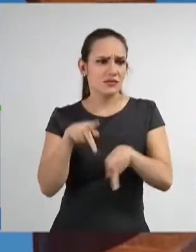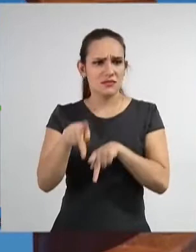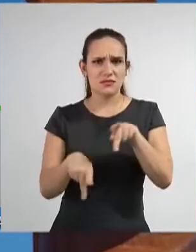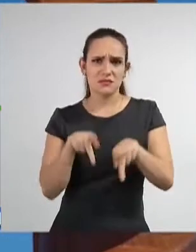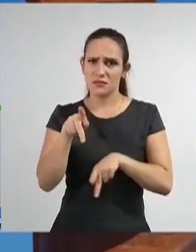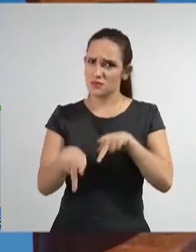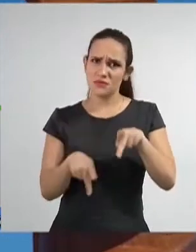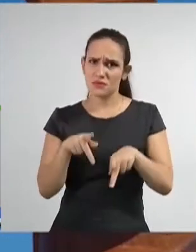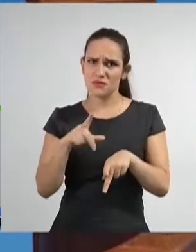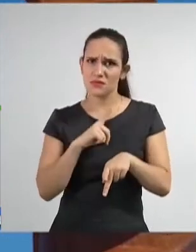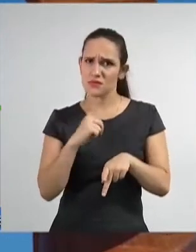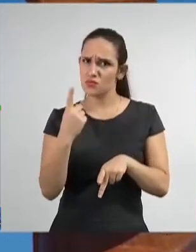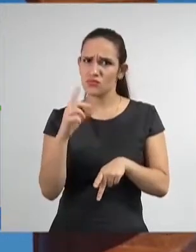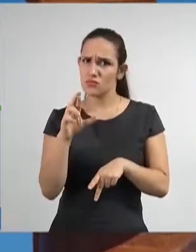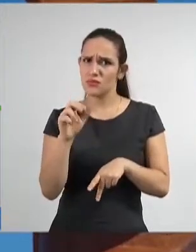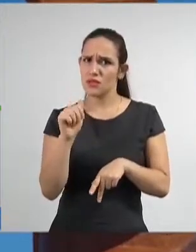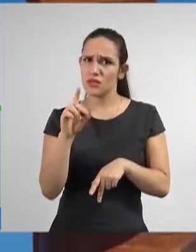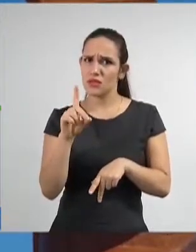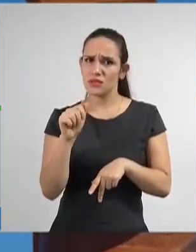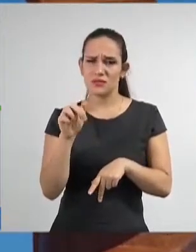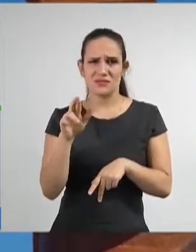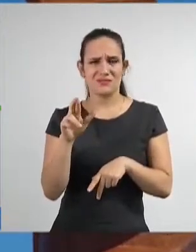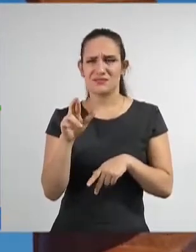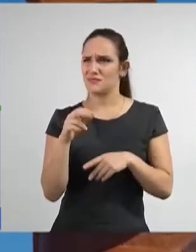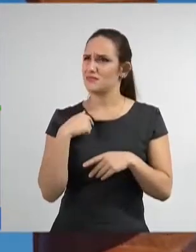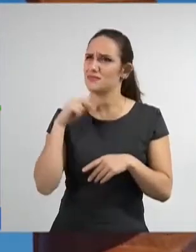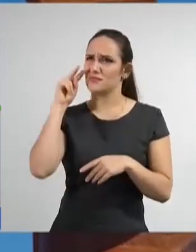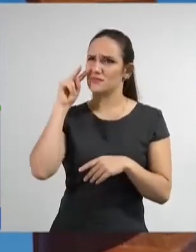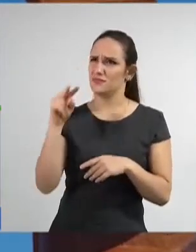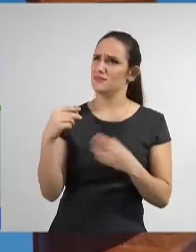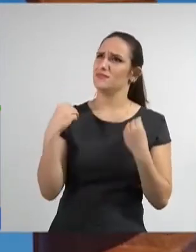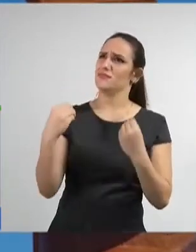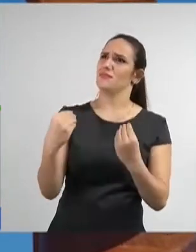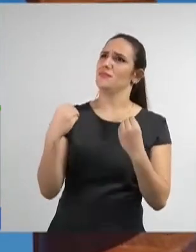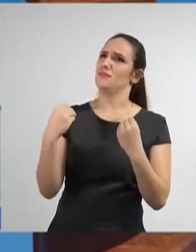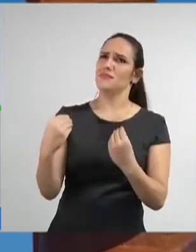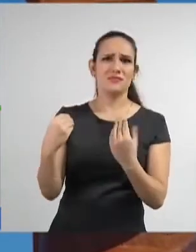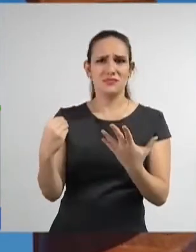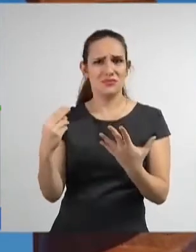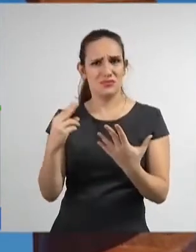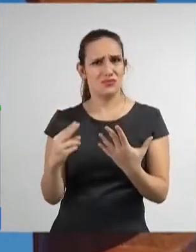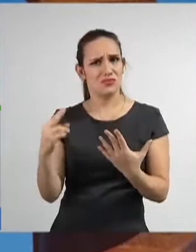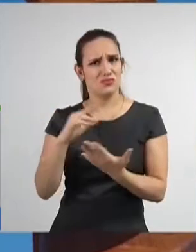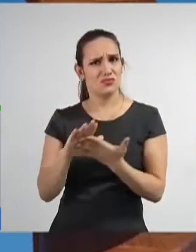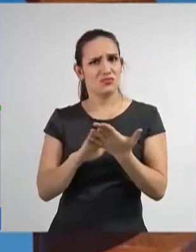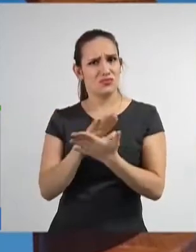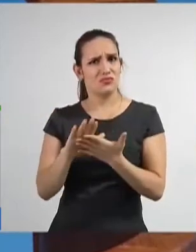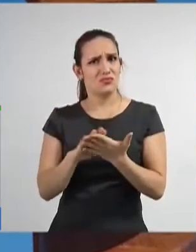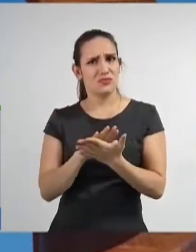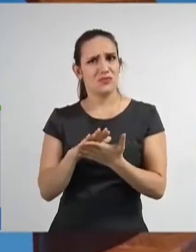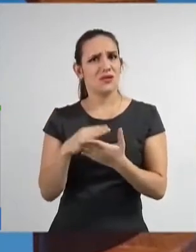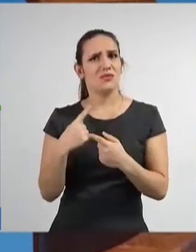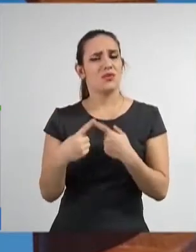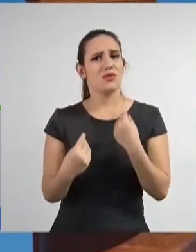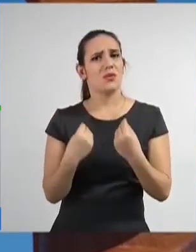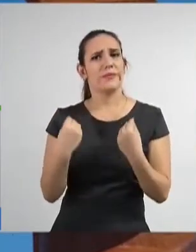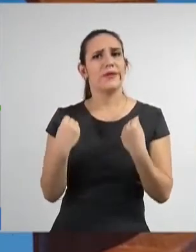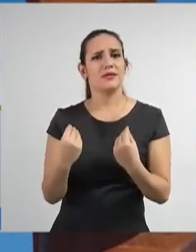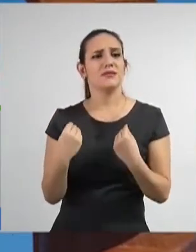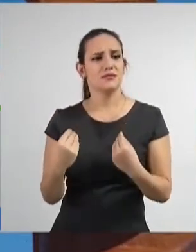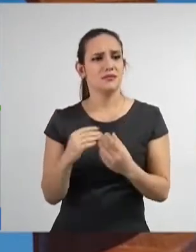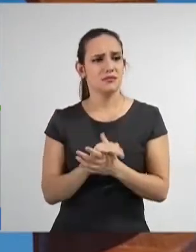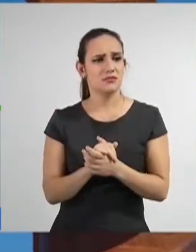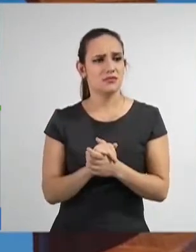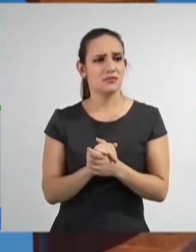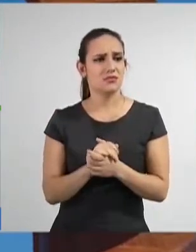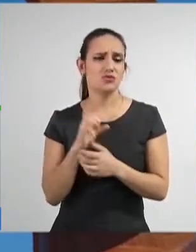ali, sem, na minha opinião, nenhuma utilidade no quesito acidente de trânsito, e sim um